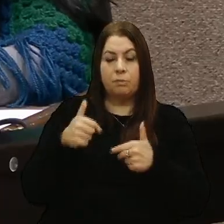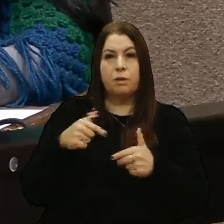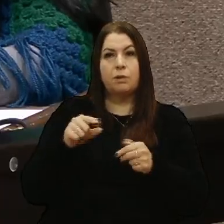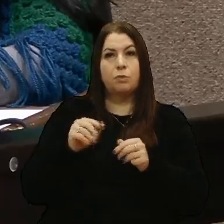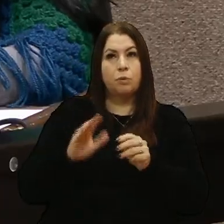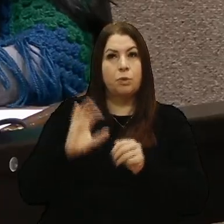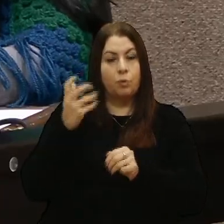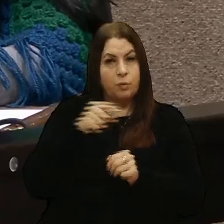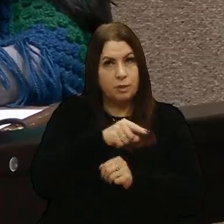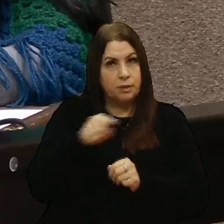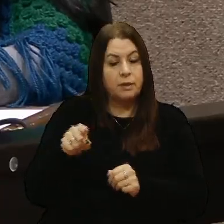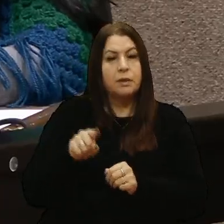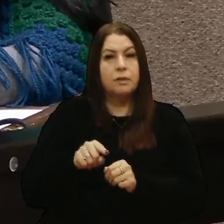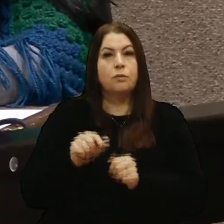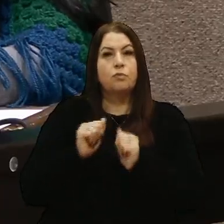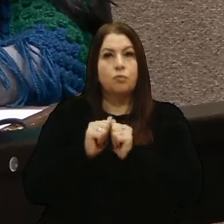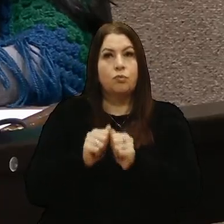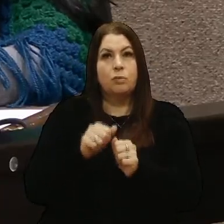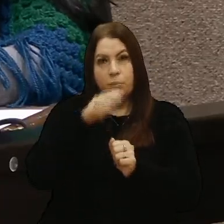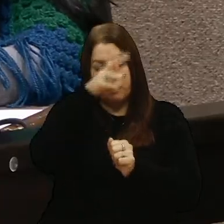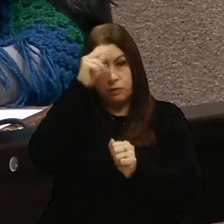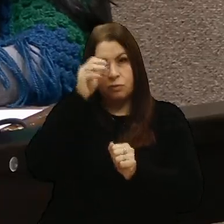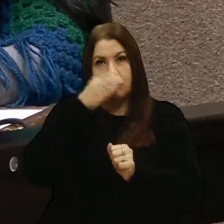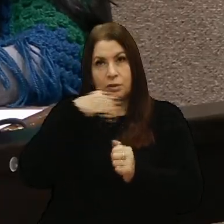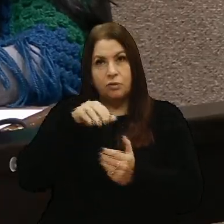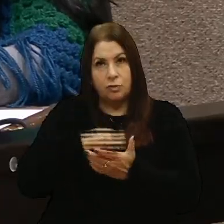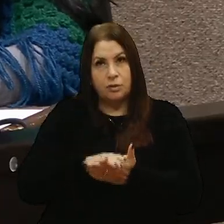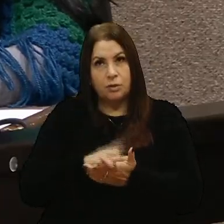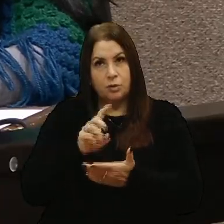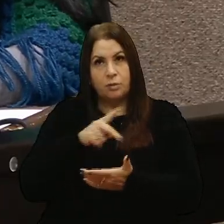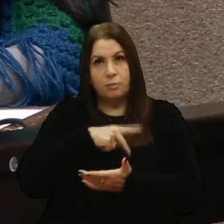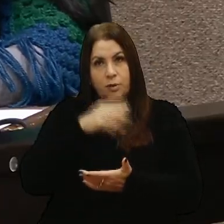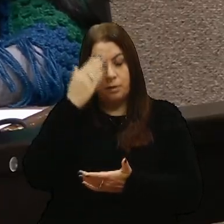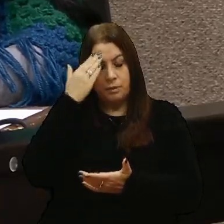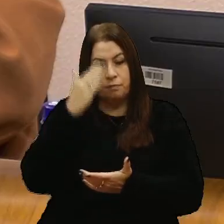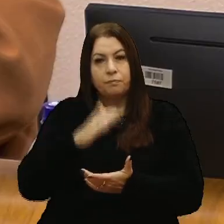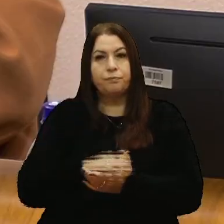acontecendo através da Prefeitura de Caxias do Sul. Era isso, senhor presidente, muito obrigada.